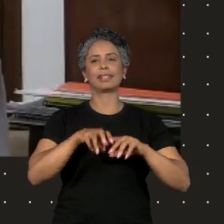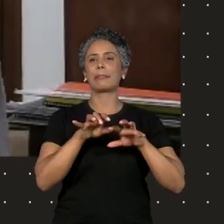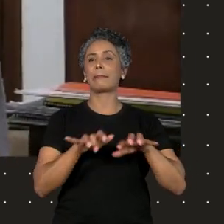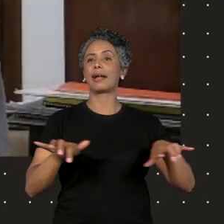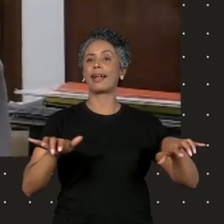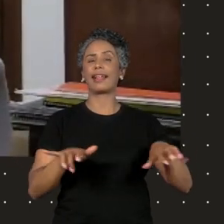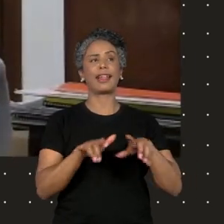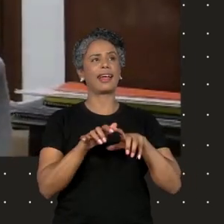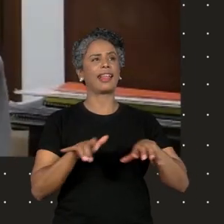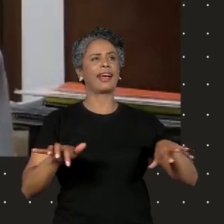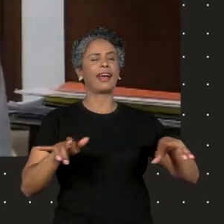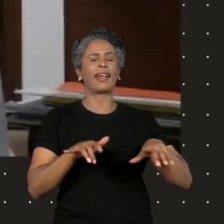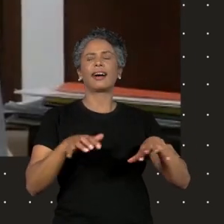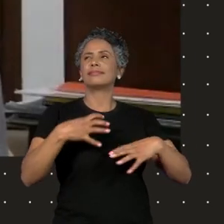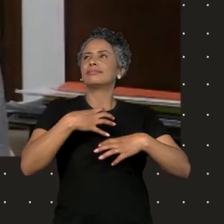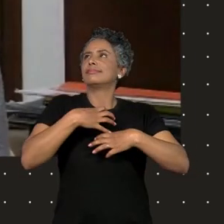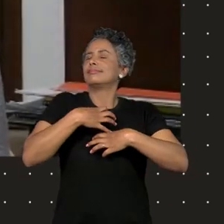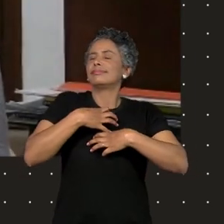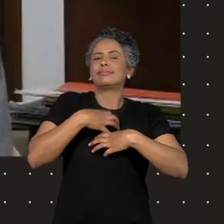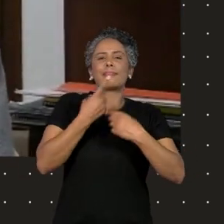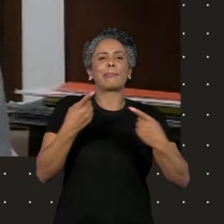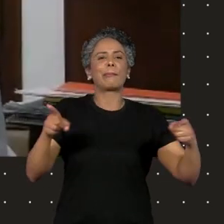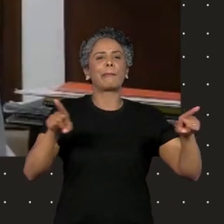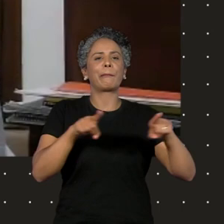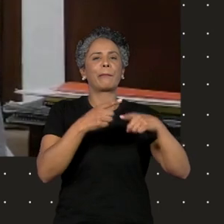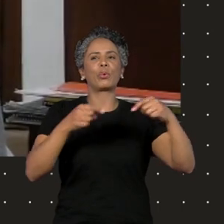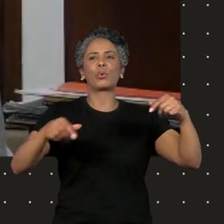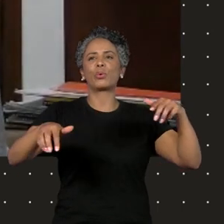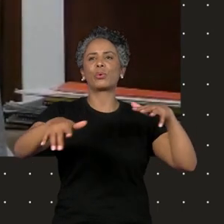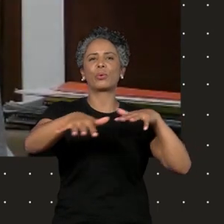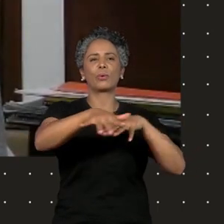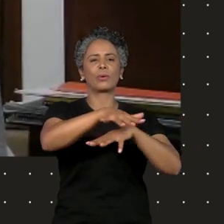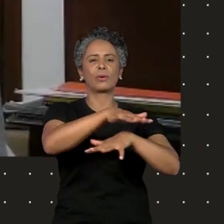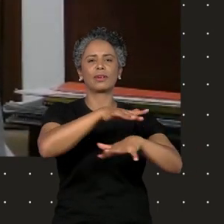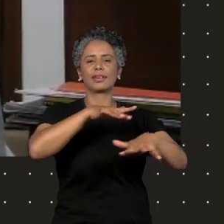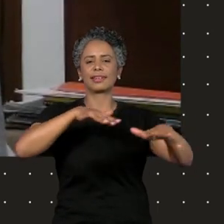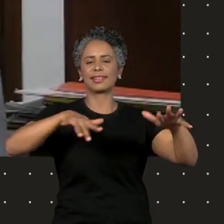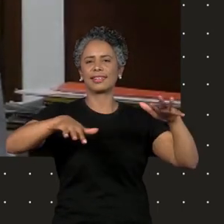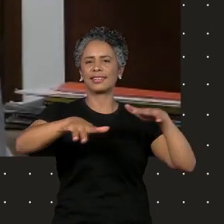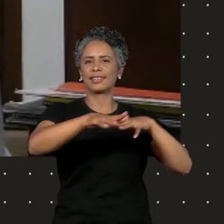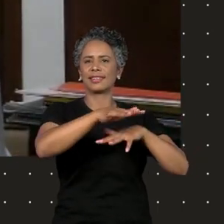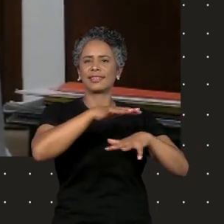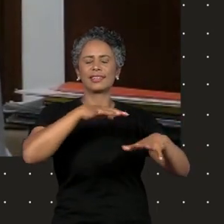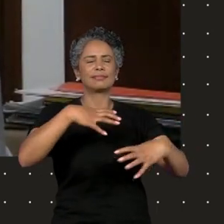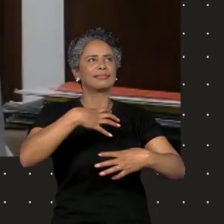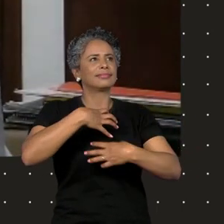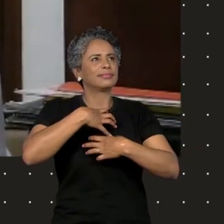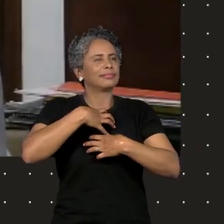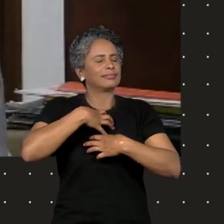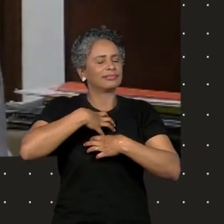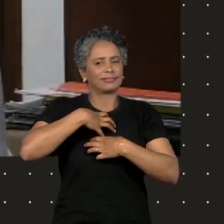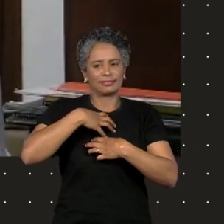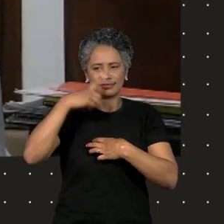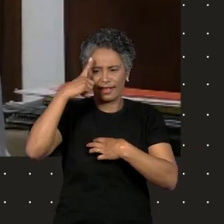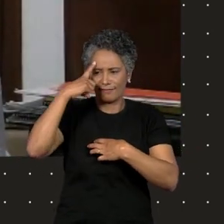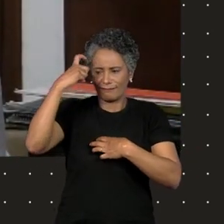uma atmosfera interessante para os desejos do coreógrafo e também